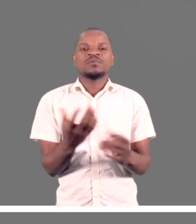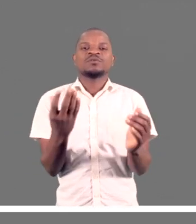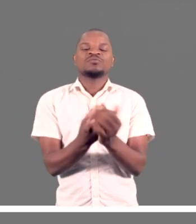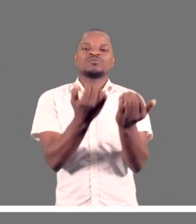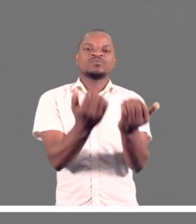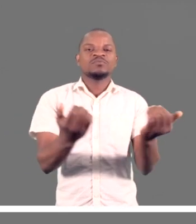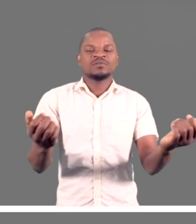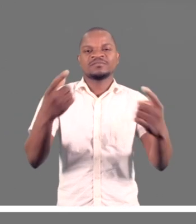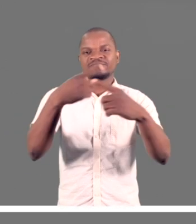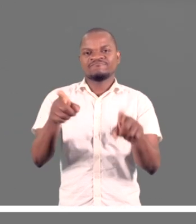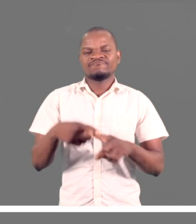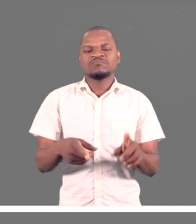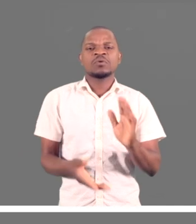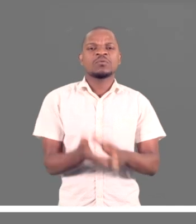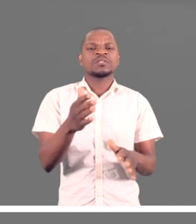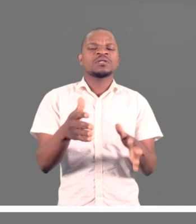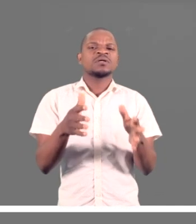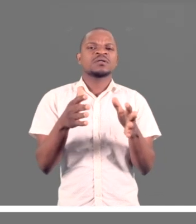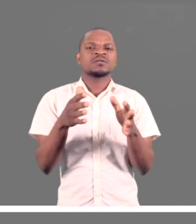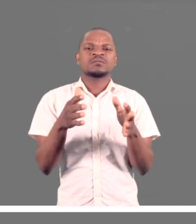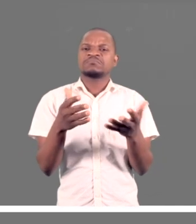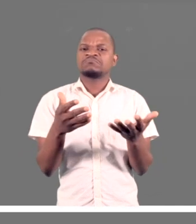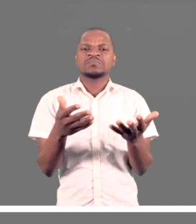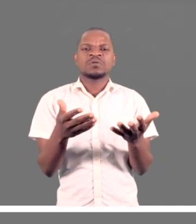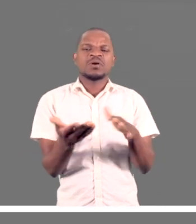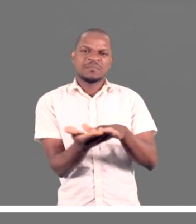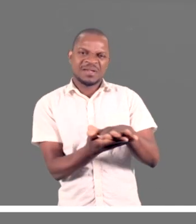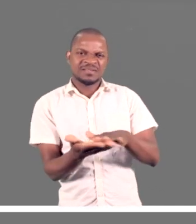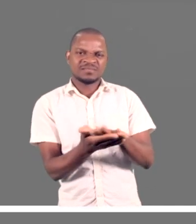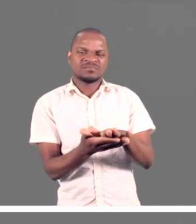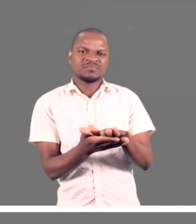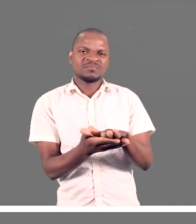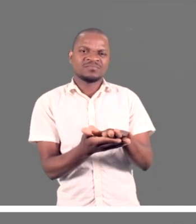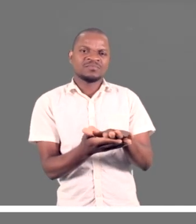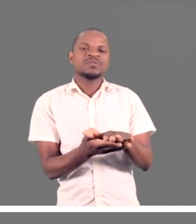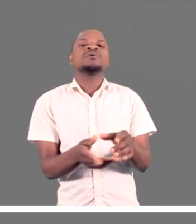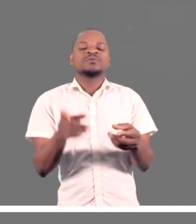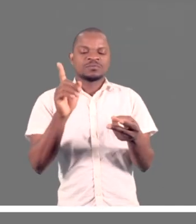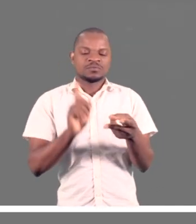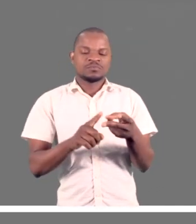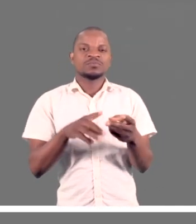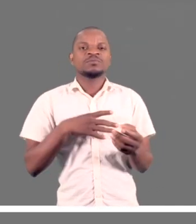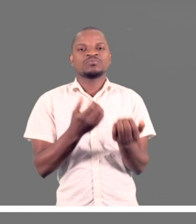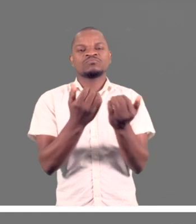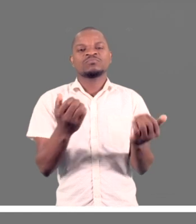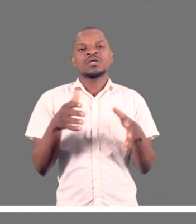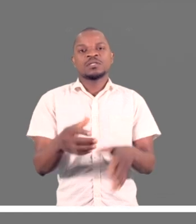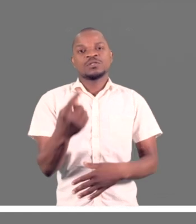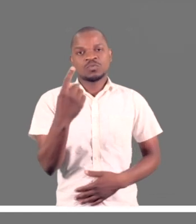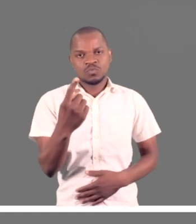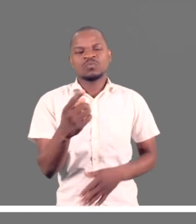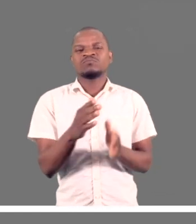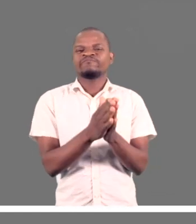trabalhamos com crianças de vários níveis. Da primeira, aliás, primeiro é o nível infantil, é a educação de infância,